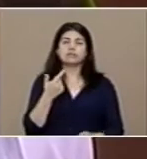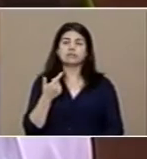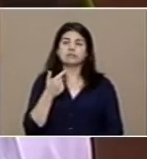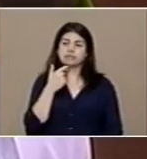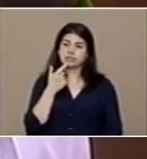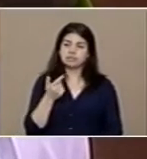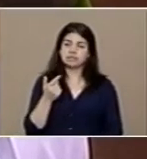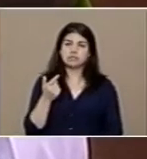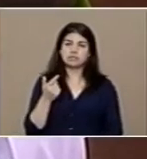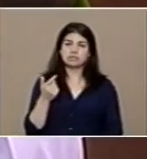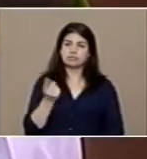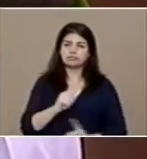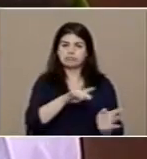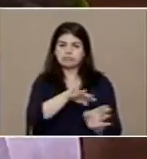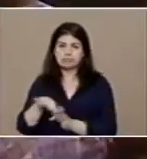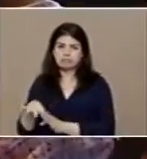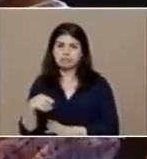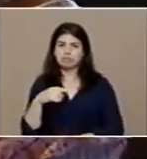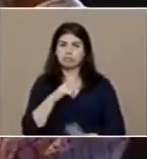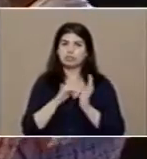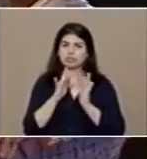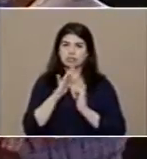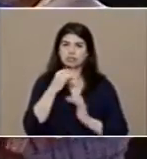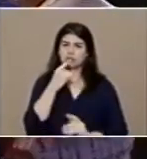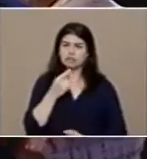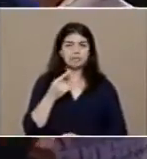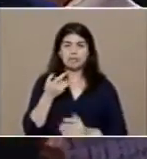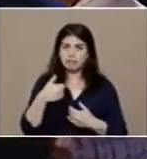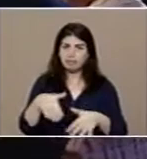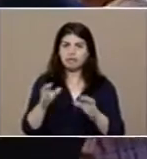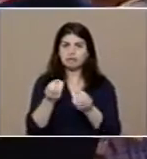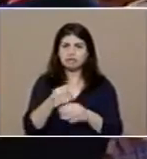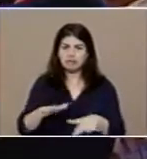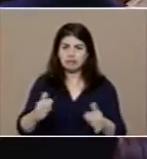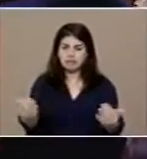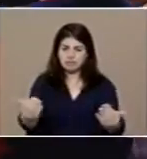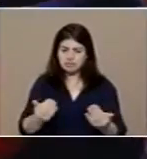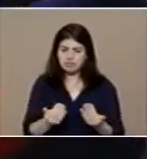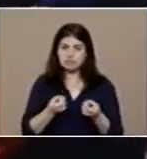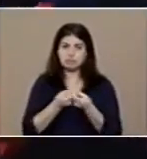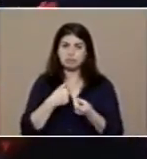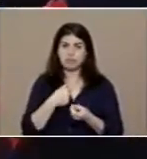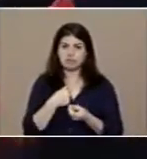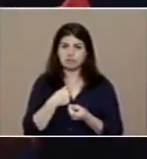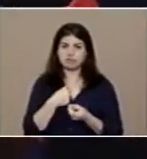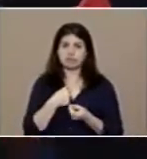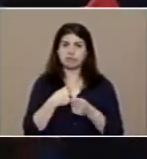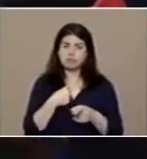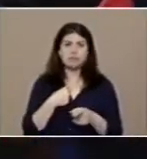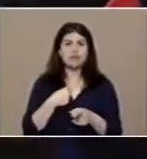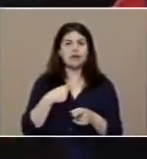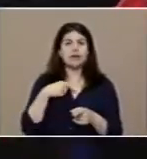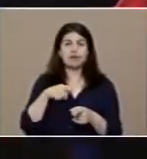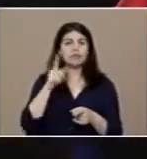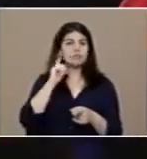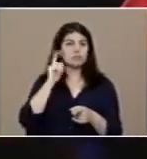deixai vir a mim as criancinhas não as historias dos que são como elas é o Reino de